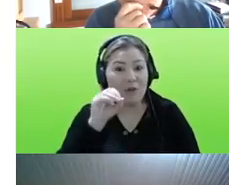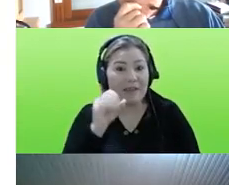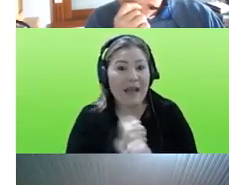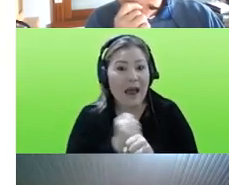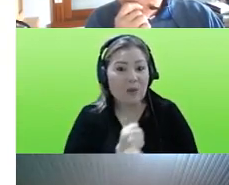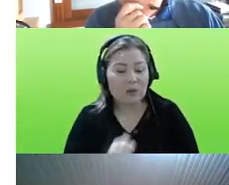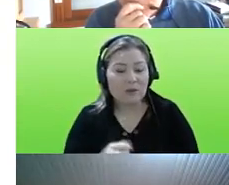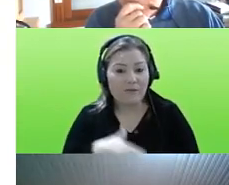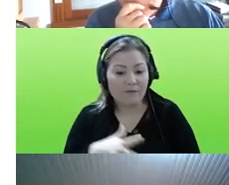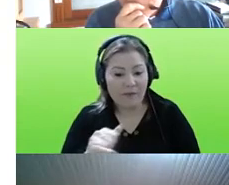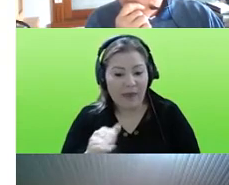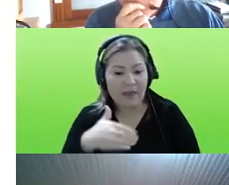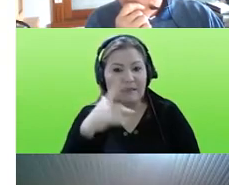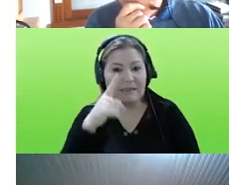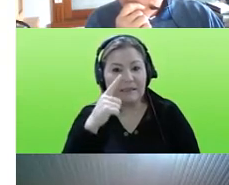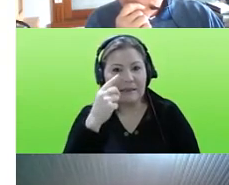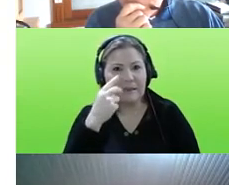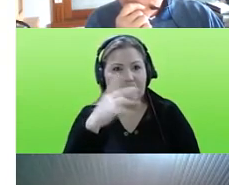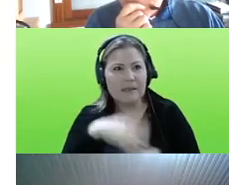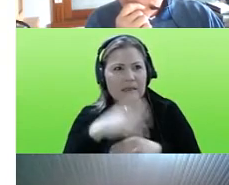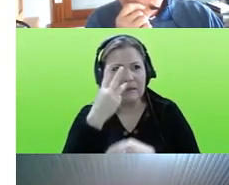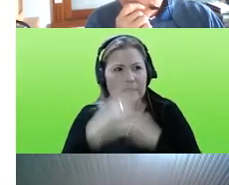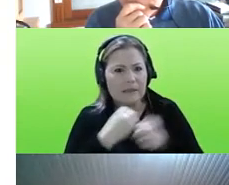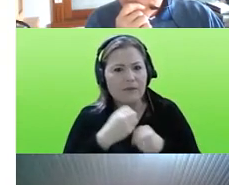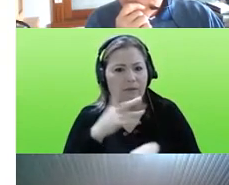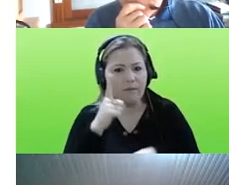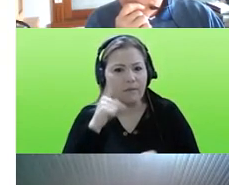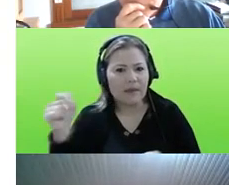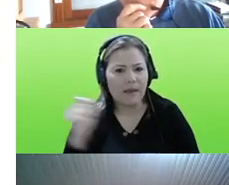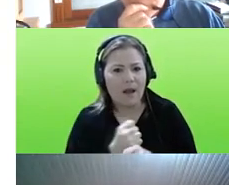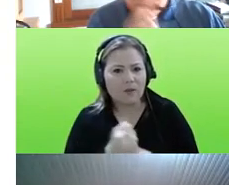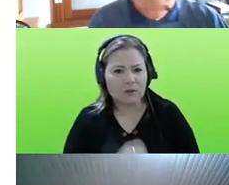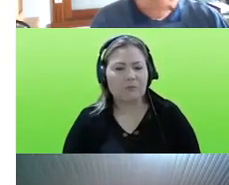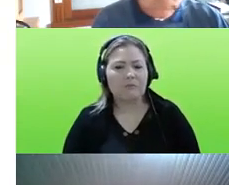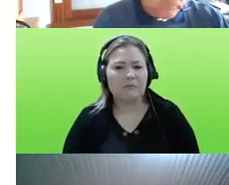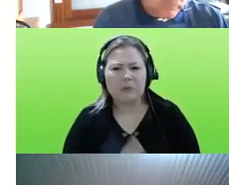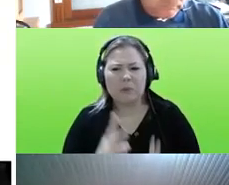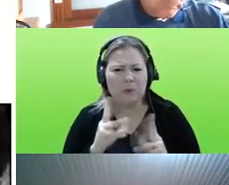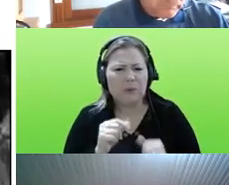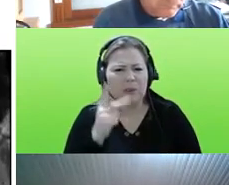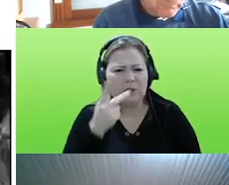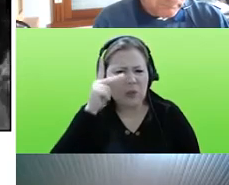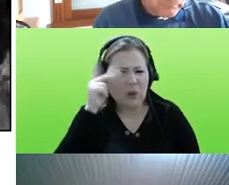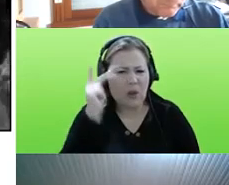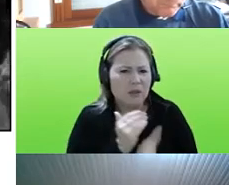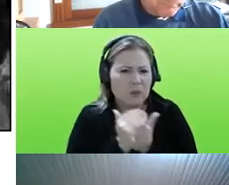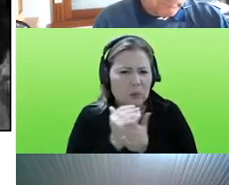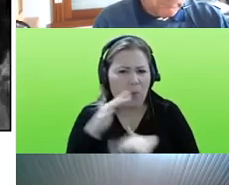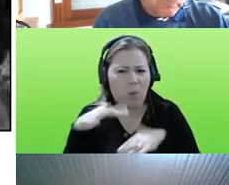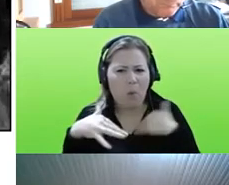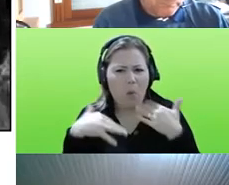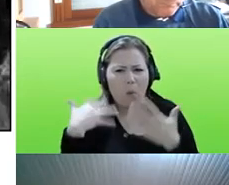completar 100 anos daqui a 3 anos. Não é? E está aqui toda a história aqui do início, vocês vão ver a citação